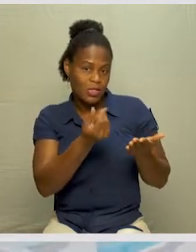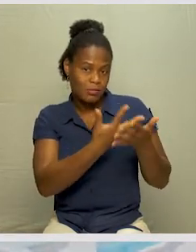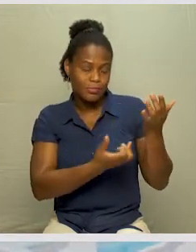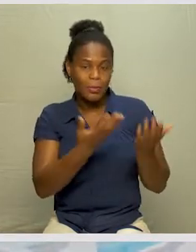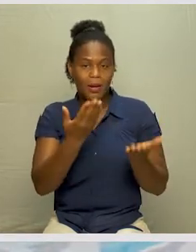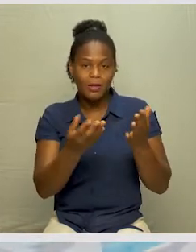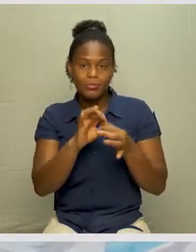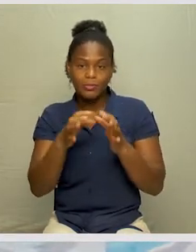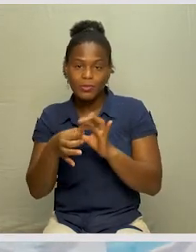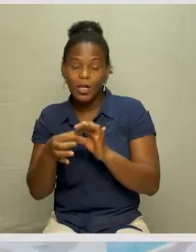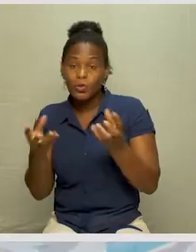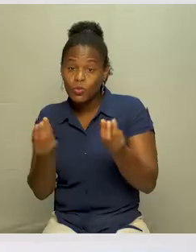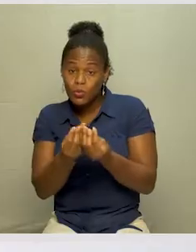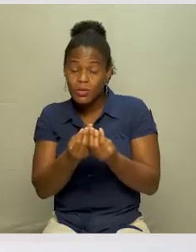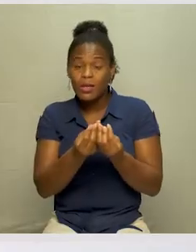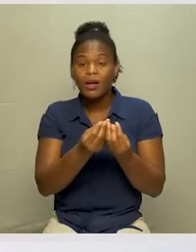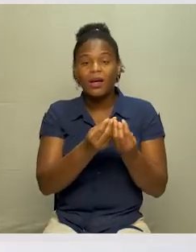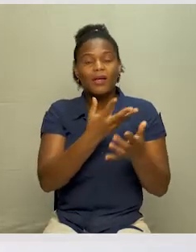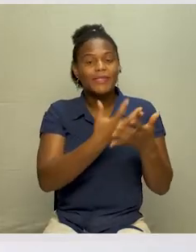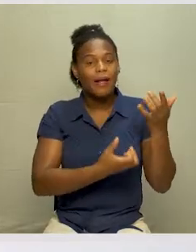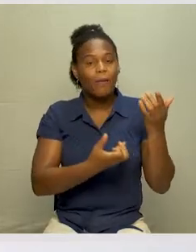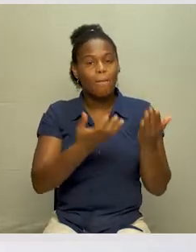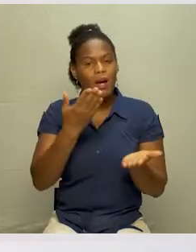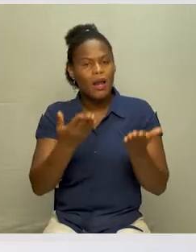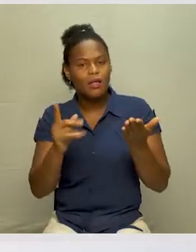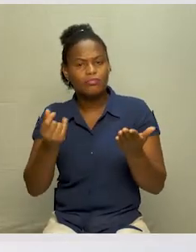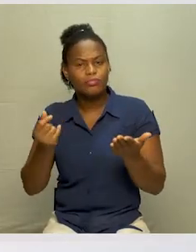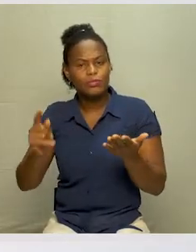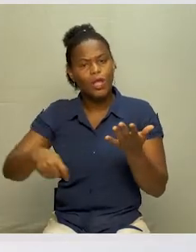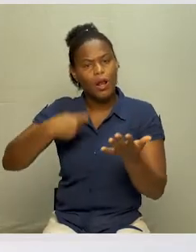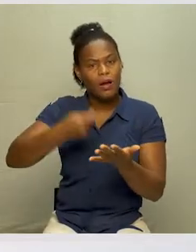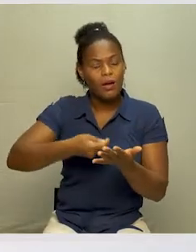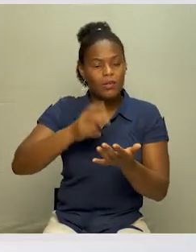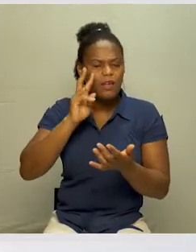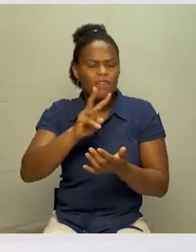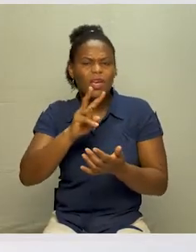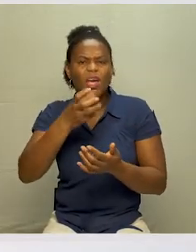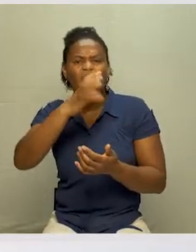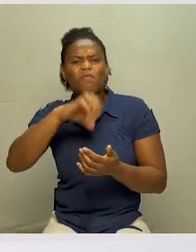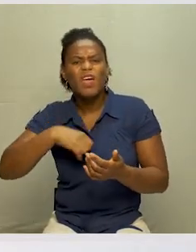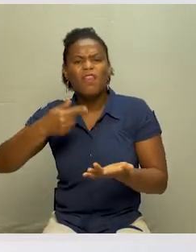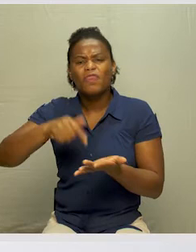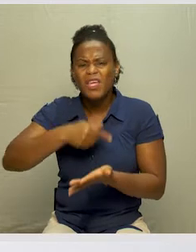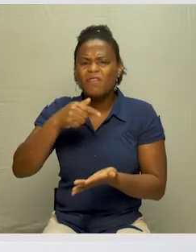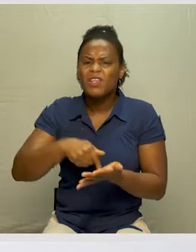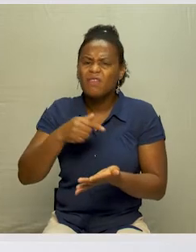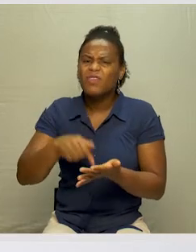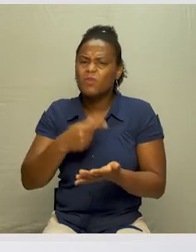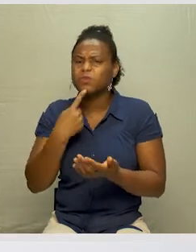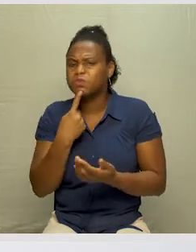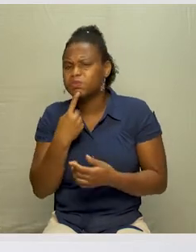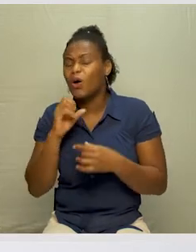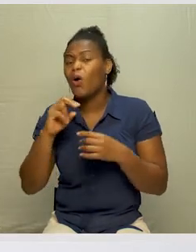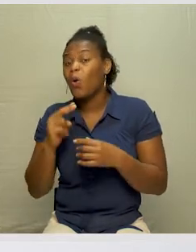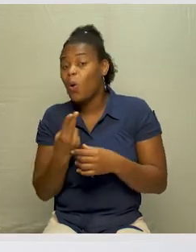saldo da balança de capital, indica-nos se um país está numa situação devedora ou se está numa situação